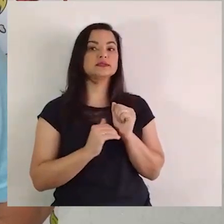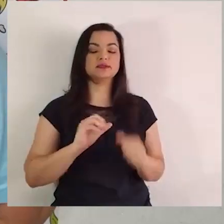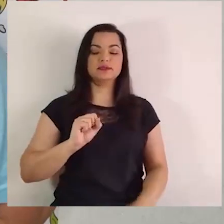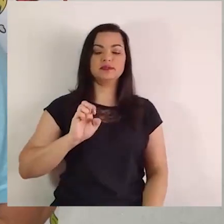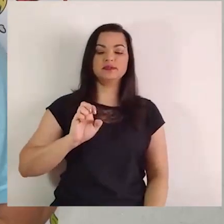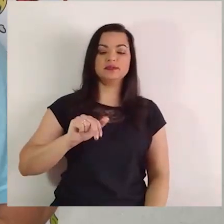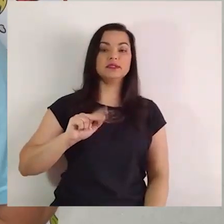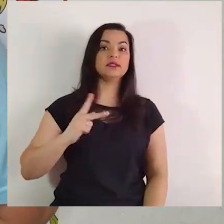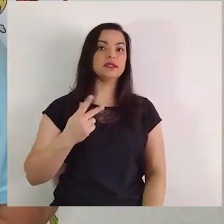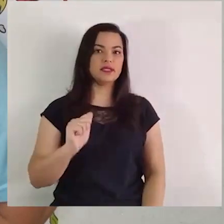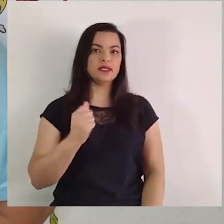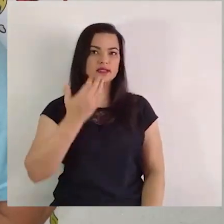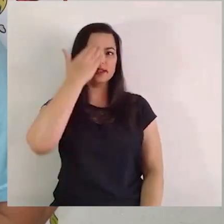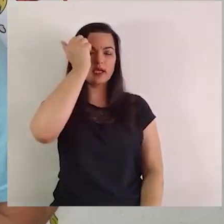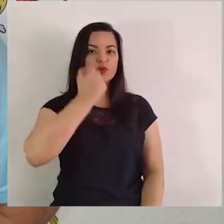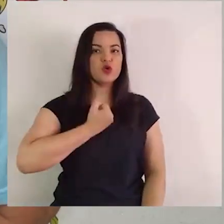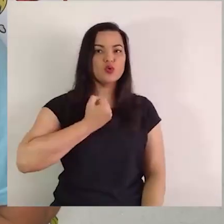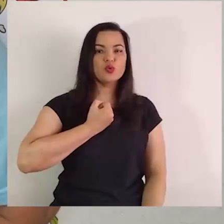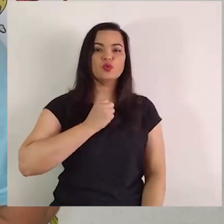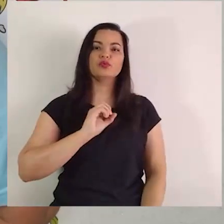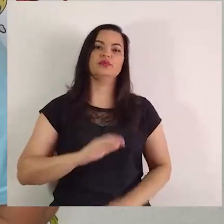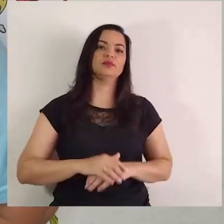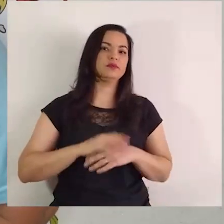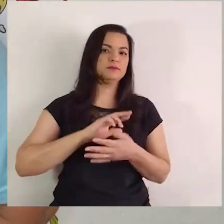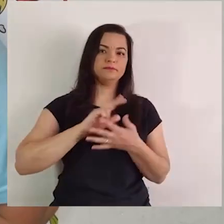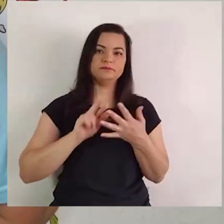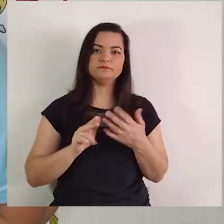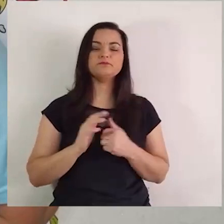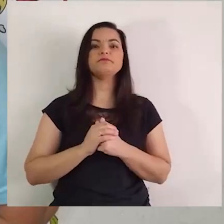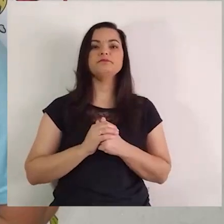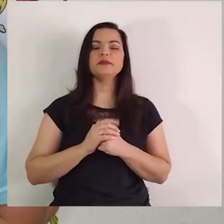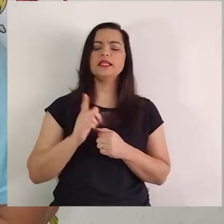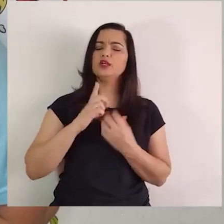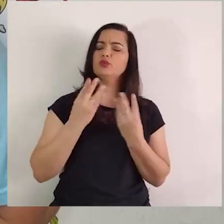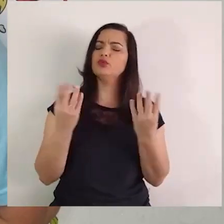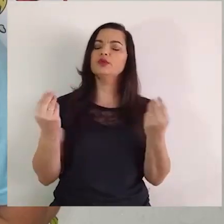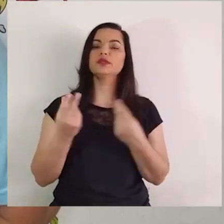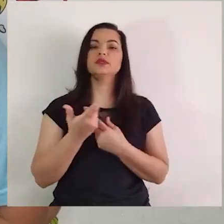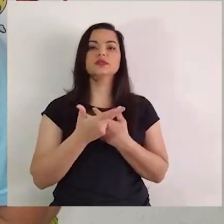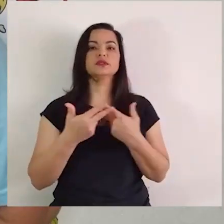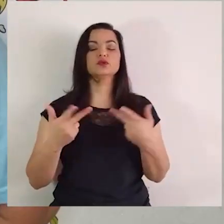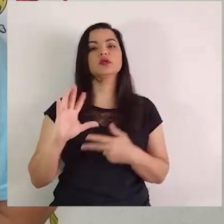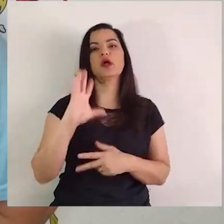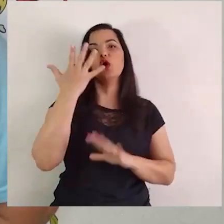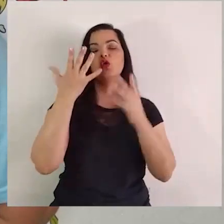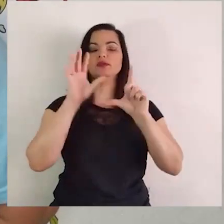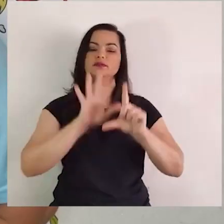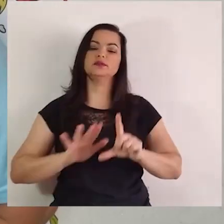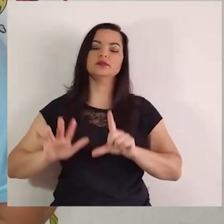por exemplo. Então, existem muitas coisas acontecendo nesse ambiente virtual e